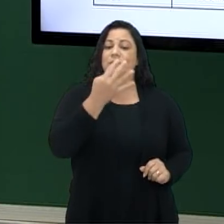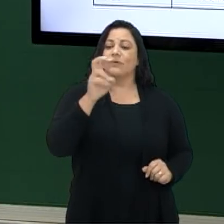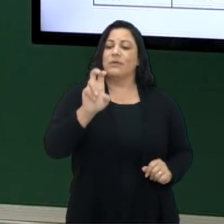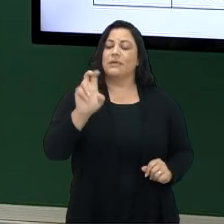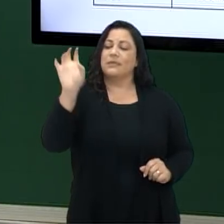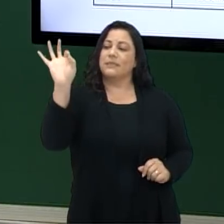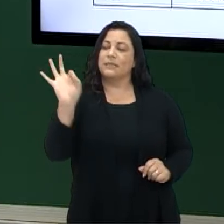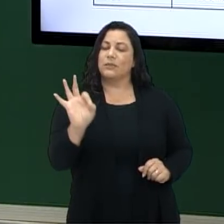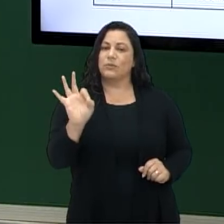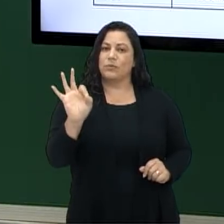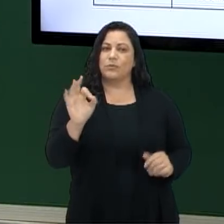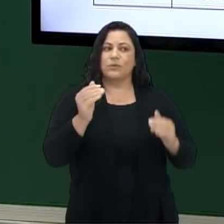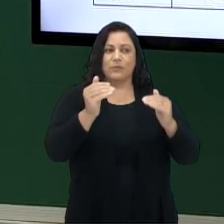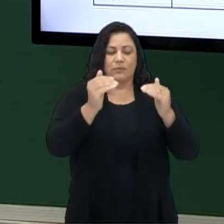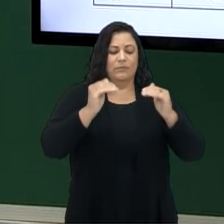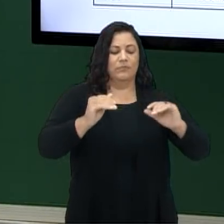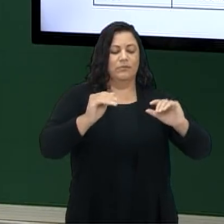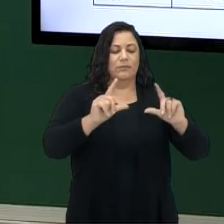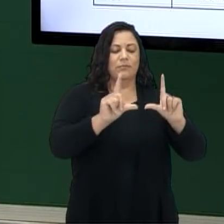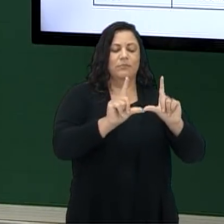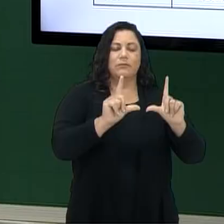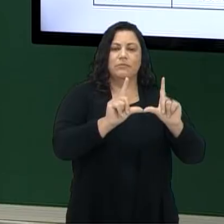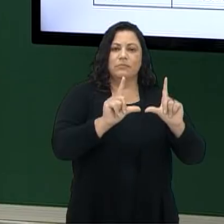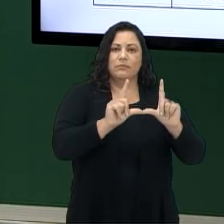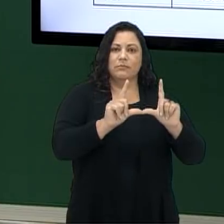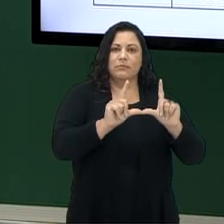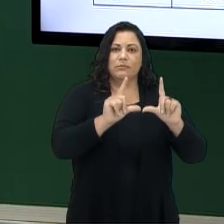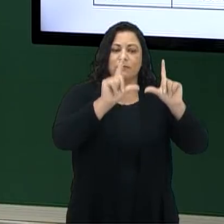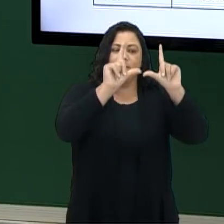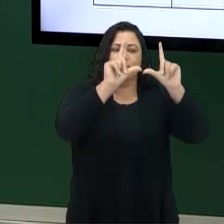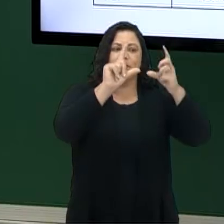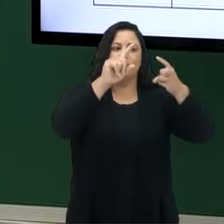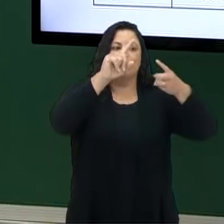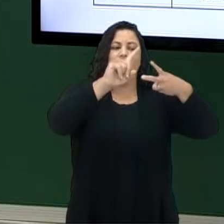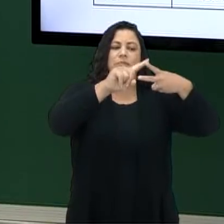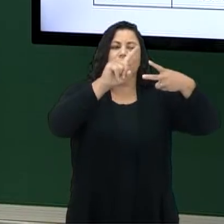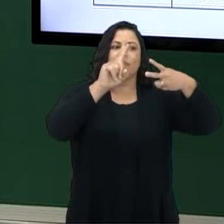45%. Então, continuando com a legenda,